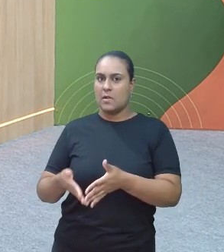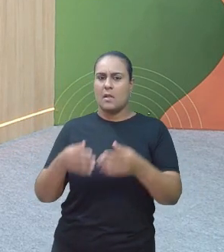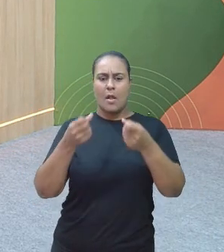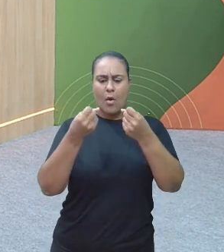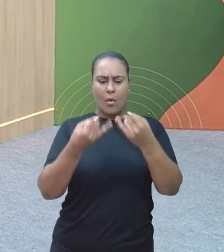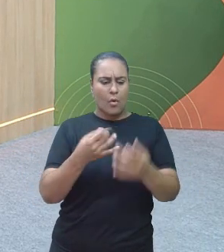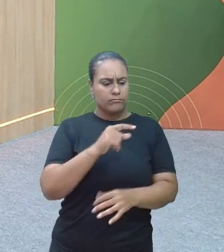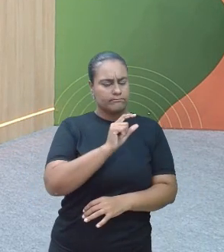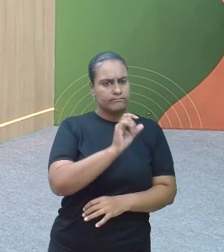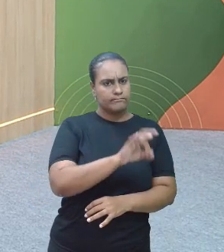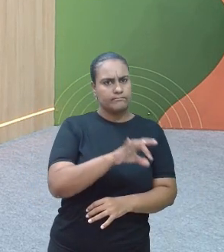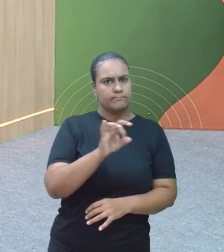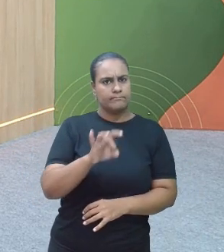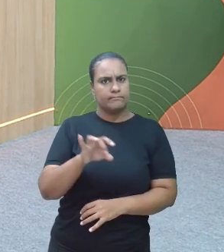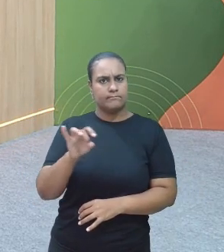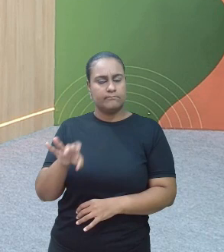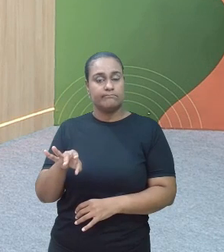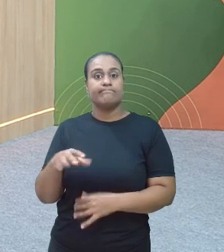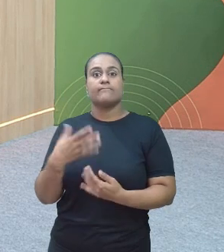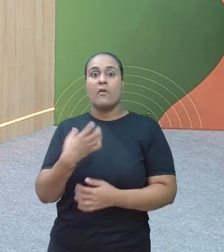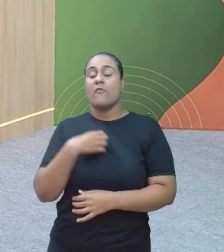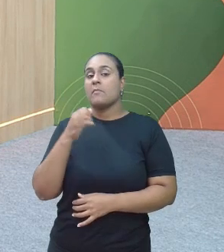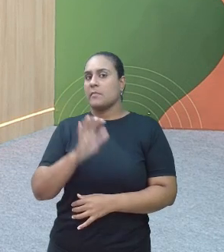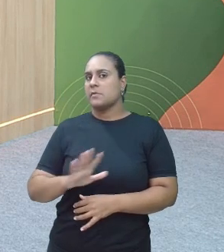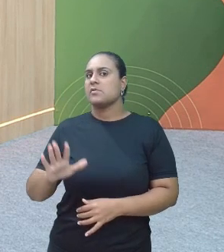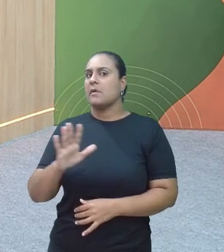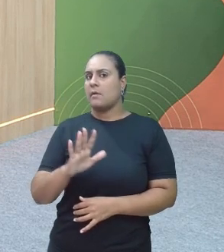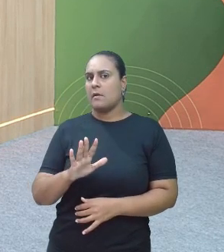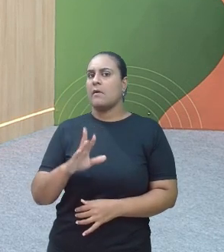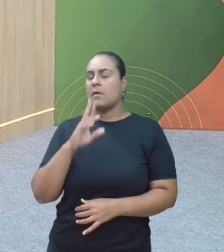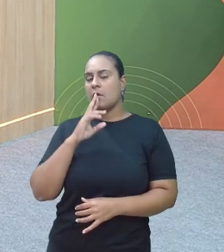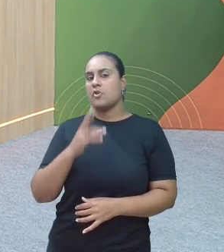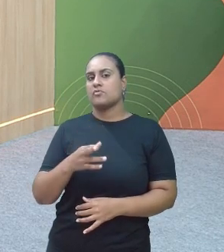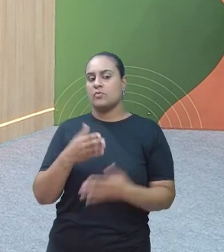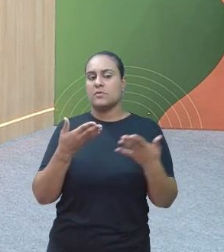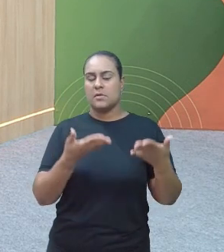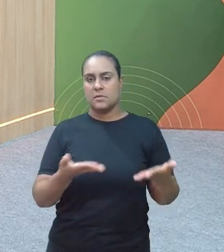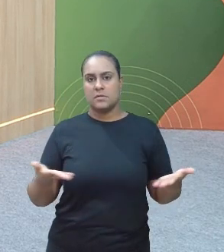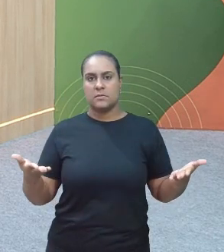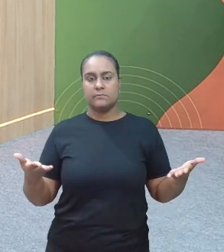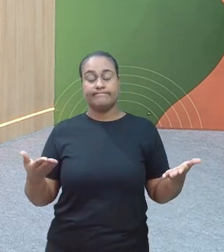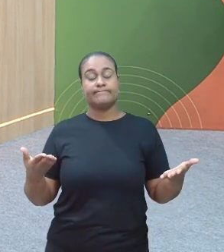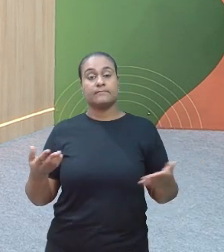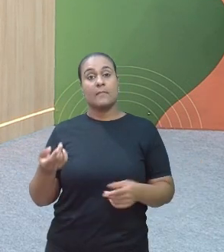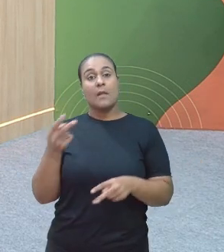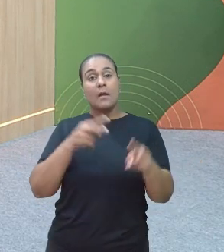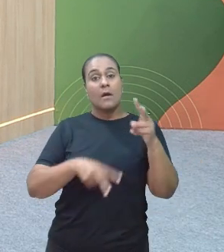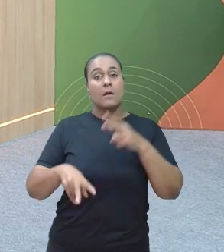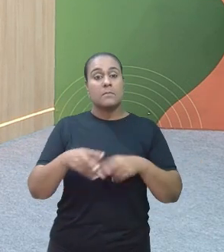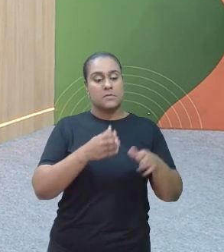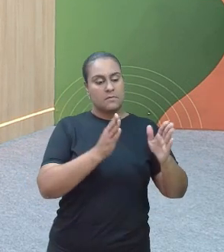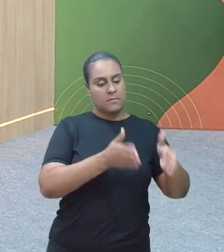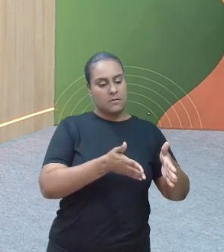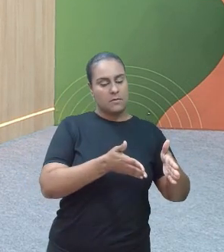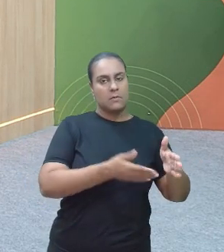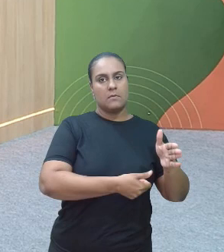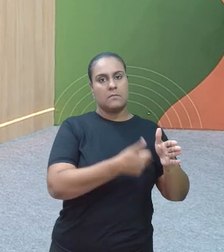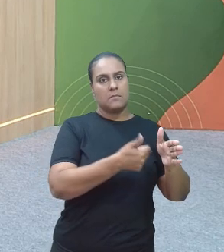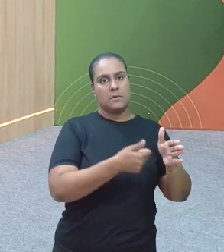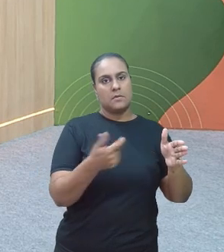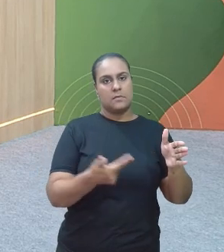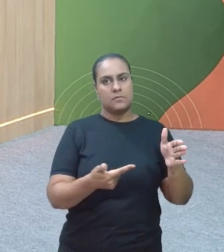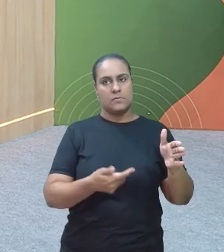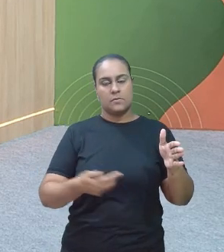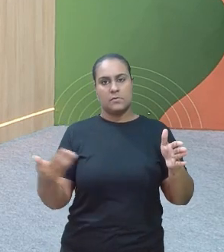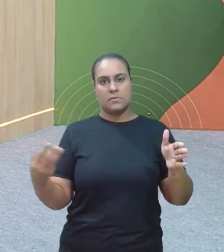composição, certo? De maneira geral é assim que a gente faz. Você observa a ordem, lembra que a ordem é o primeiro, o segundo,